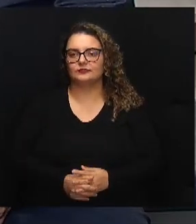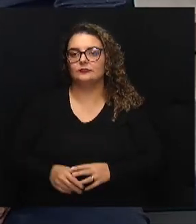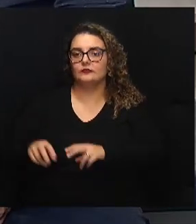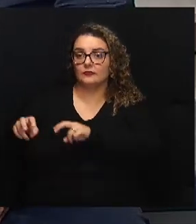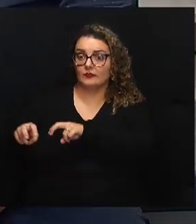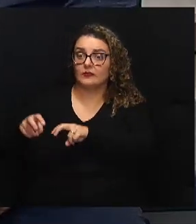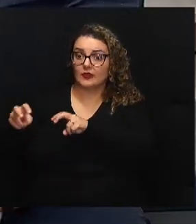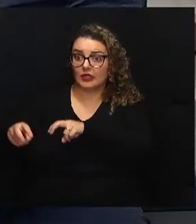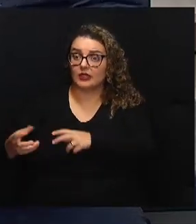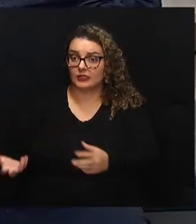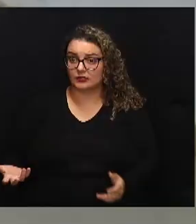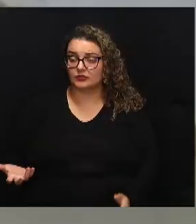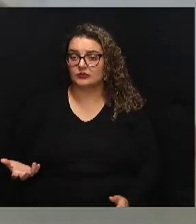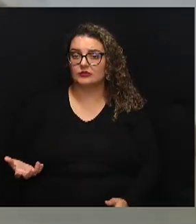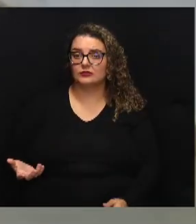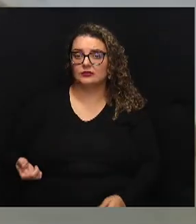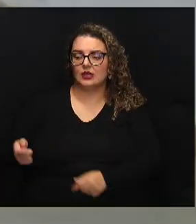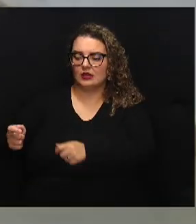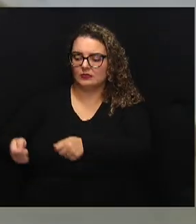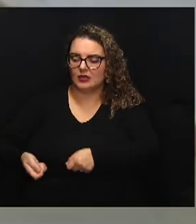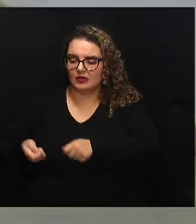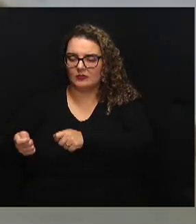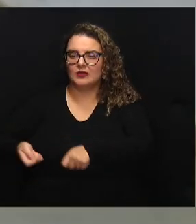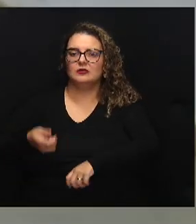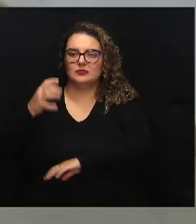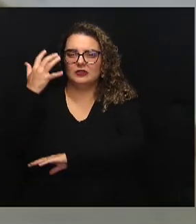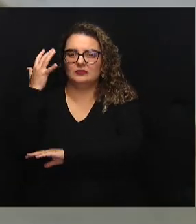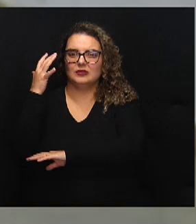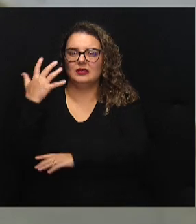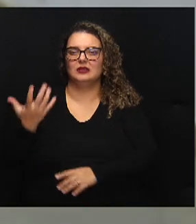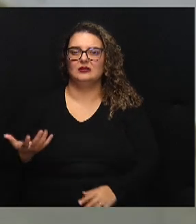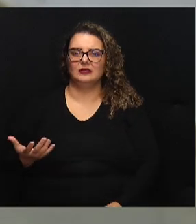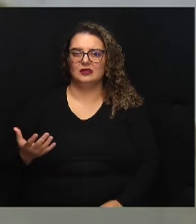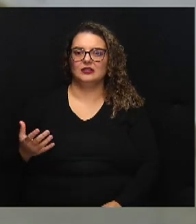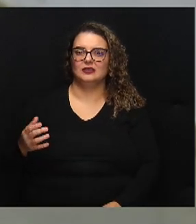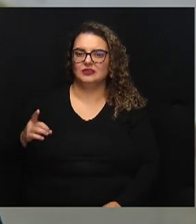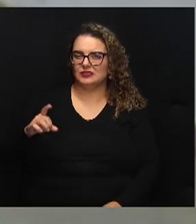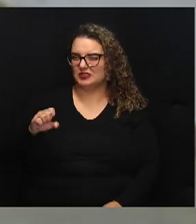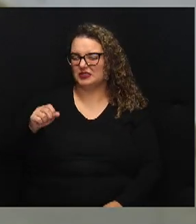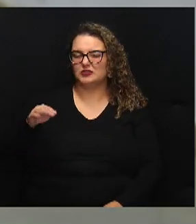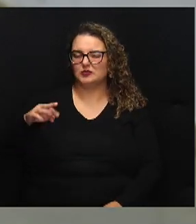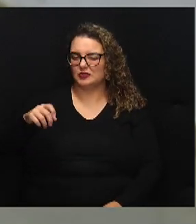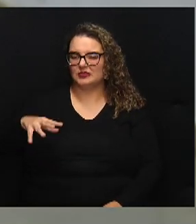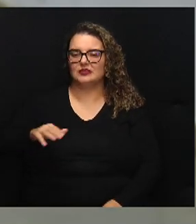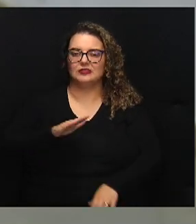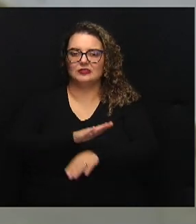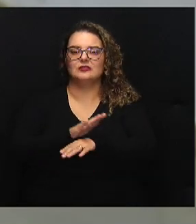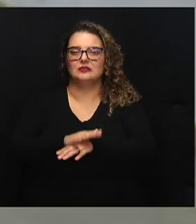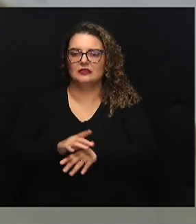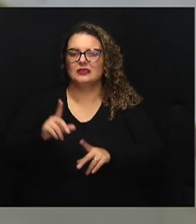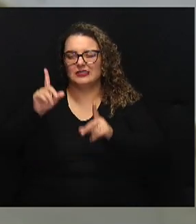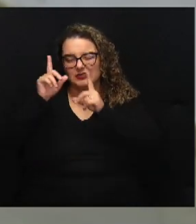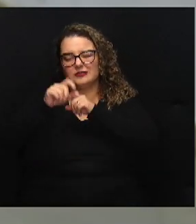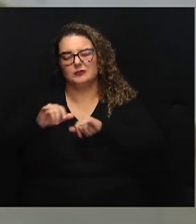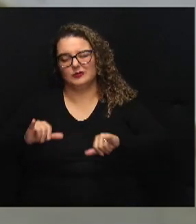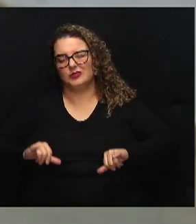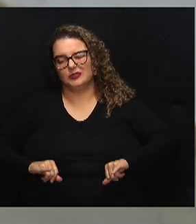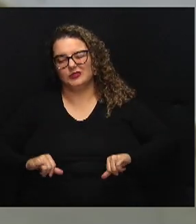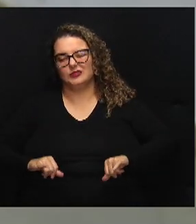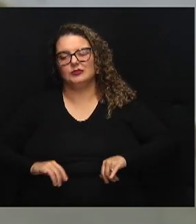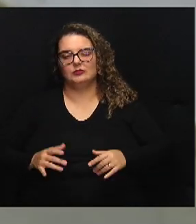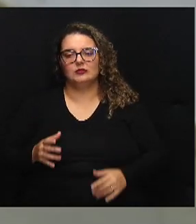agricultura, capinando café, desbrotando café, ajudando meu pai a colher café, essa foi a minha infância